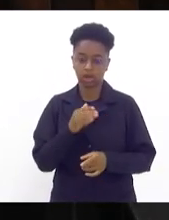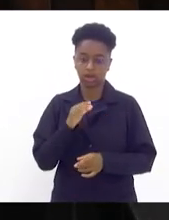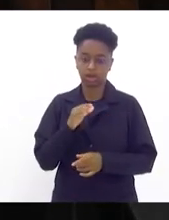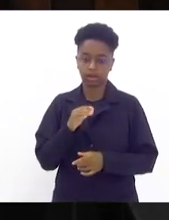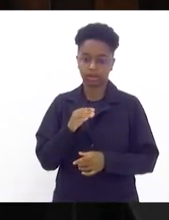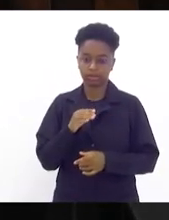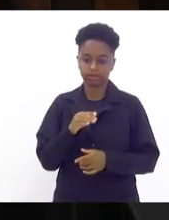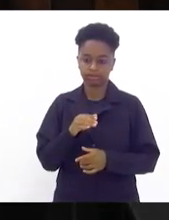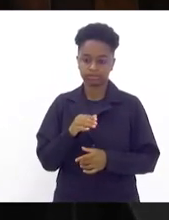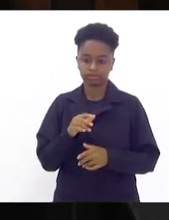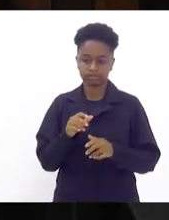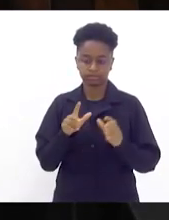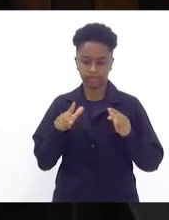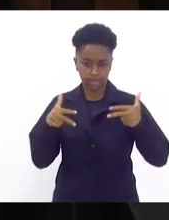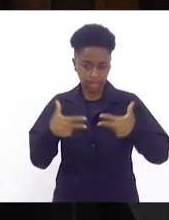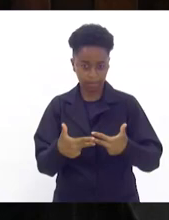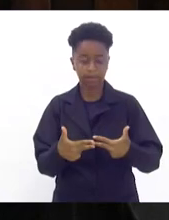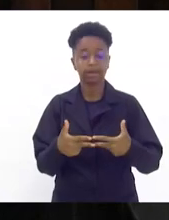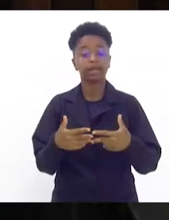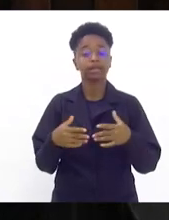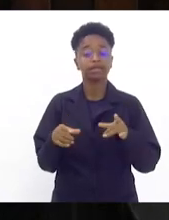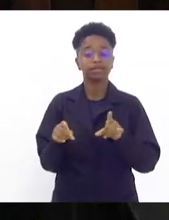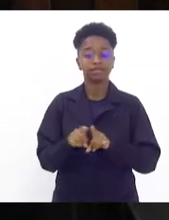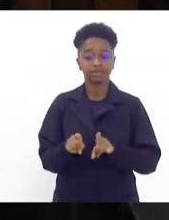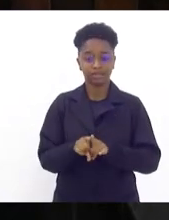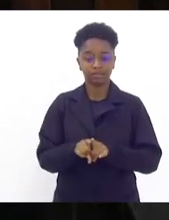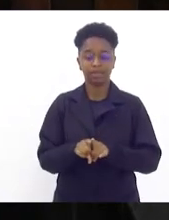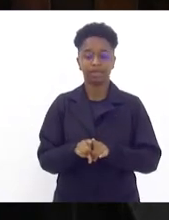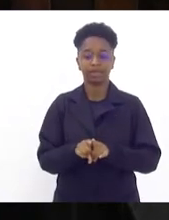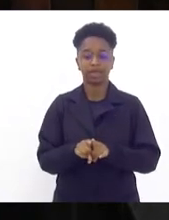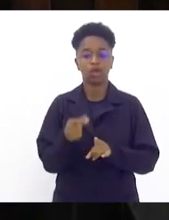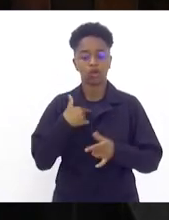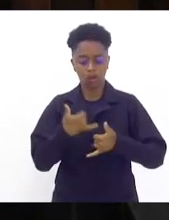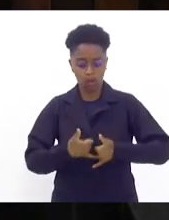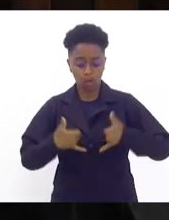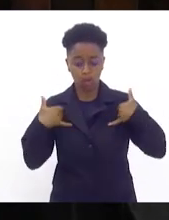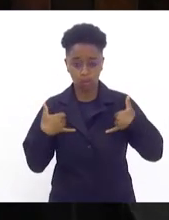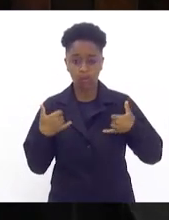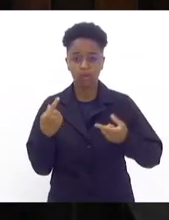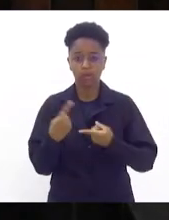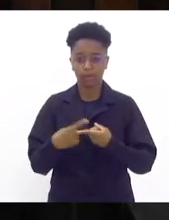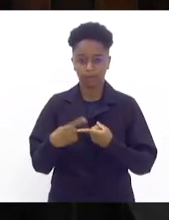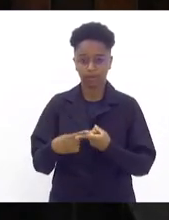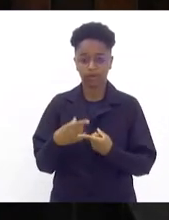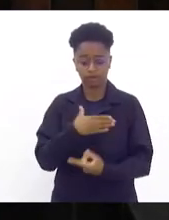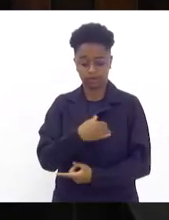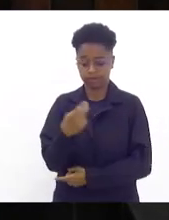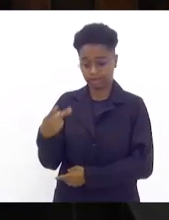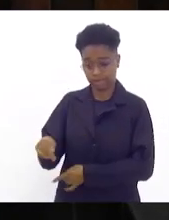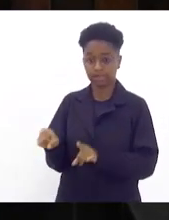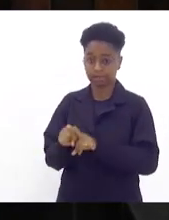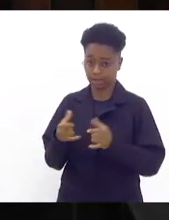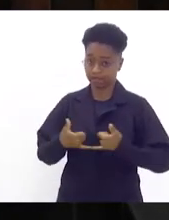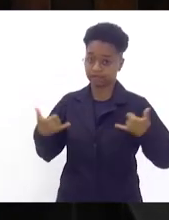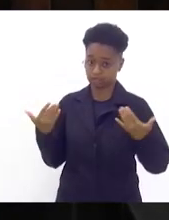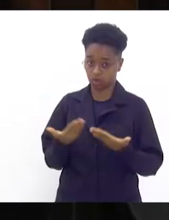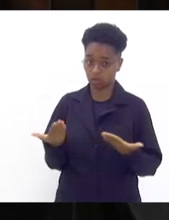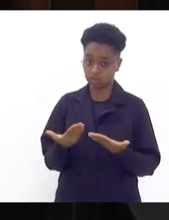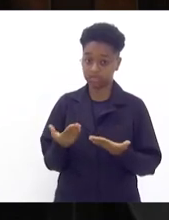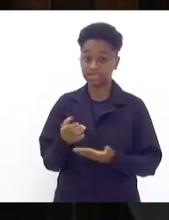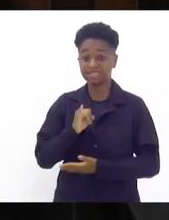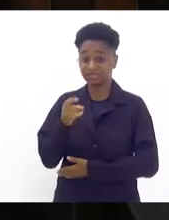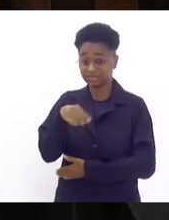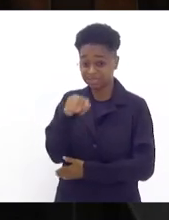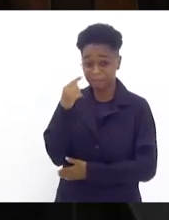enfim. Mas eu me orgulho muito dessa citação, mas hoje é aniversário do filho dele também, meu sobrinho, que esse sim, quem pensa que o meu irmão, o